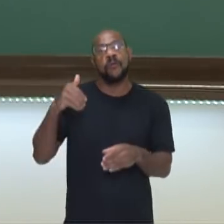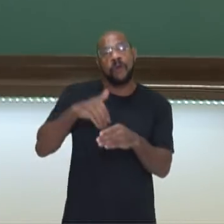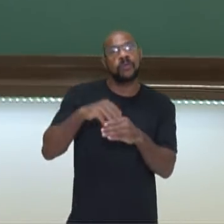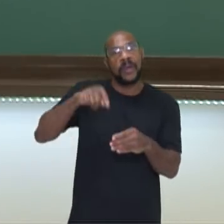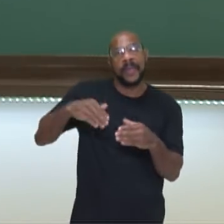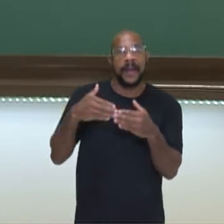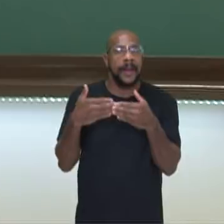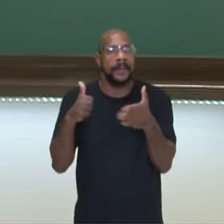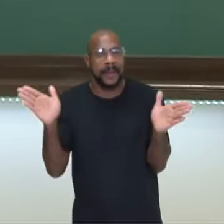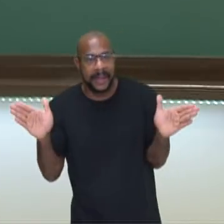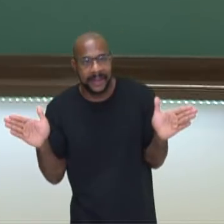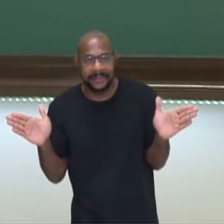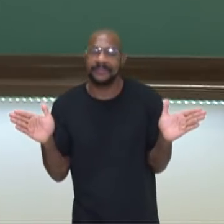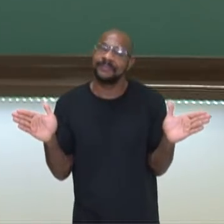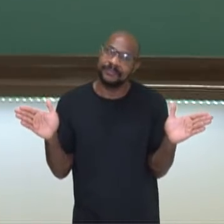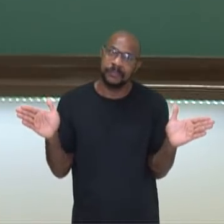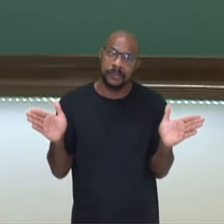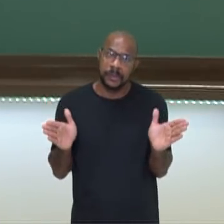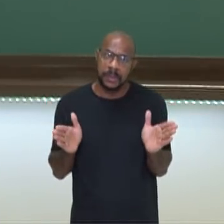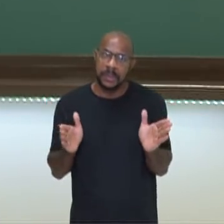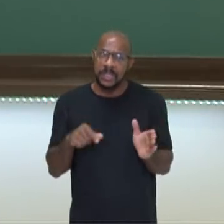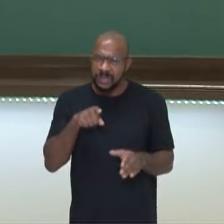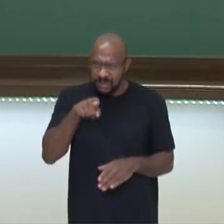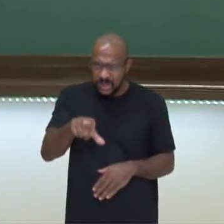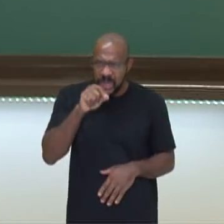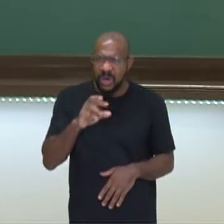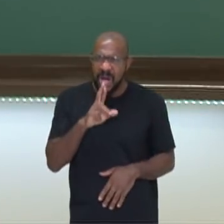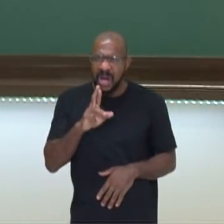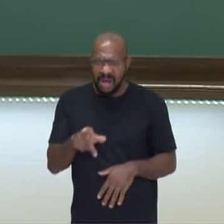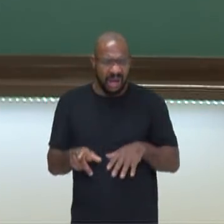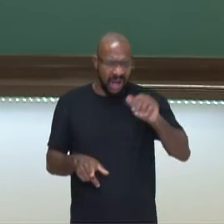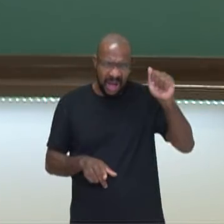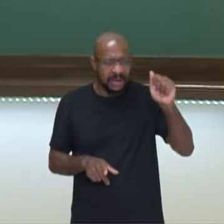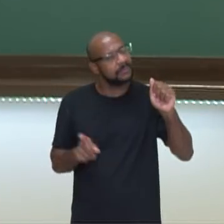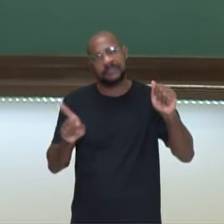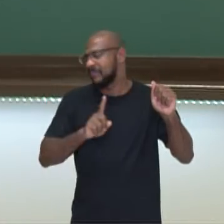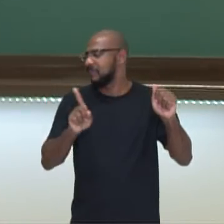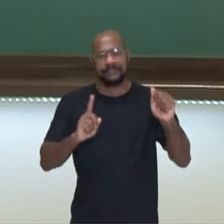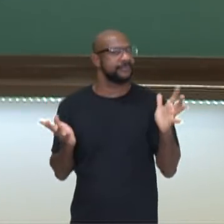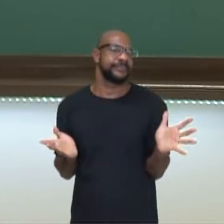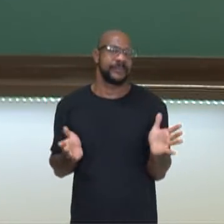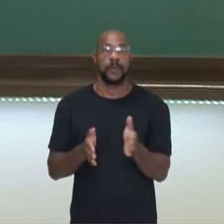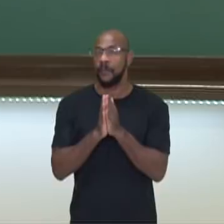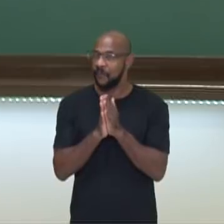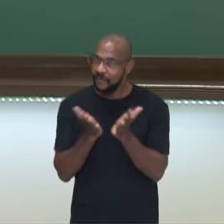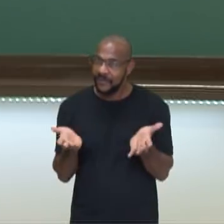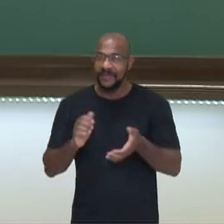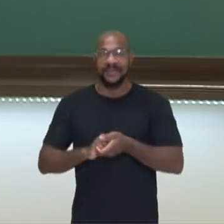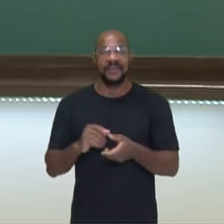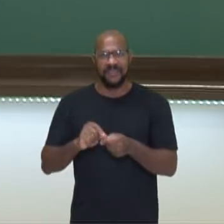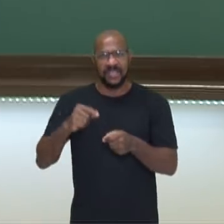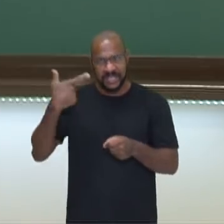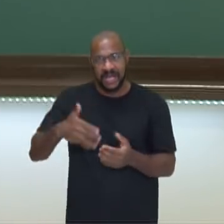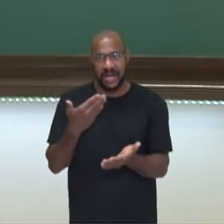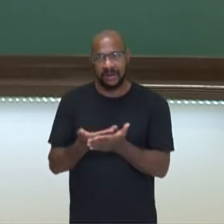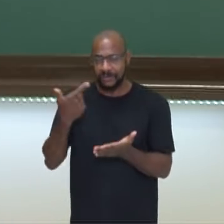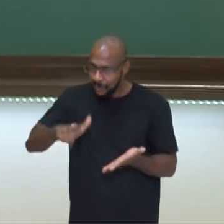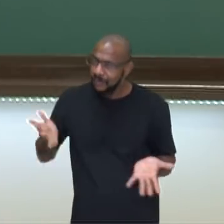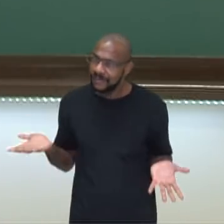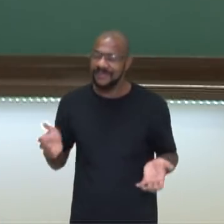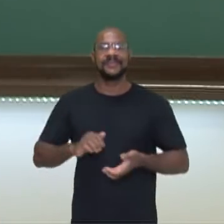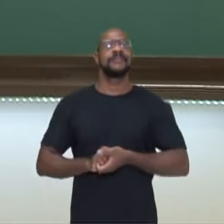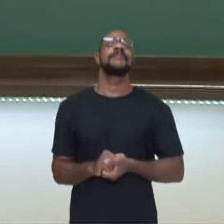aberto. Você que marcou letra A, por favor, vamos fazer toda a aula de novo. Ai, ai, ai.